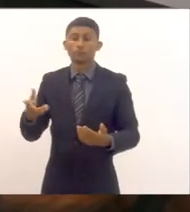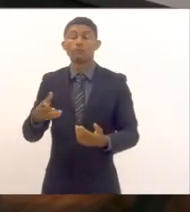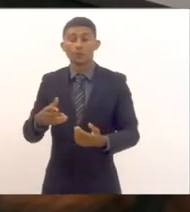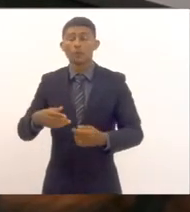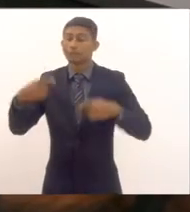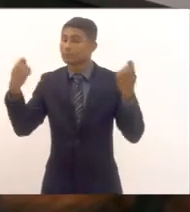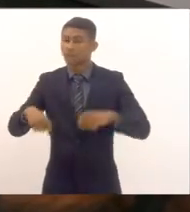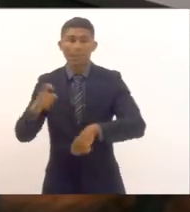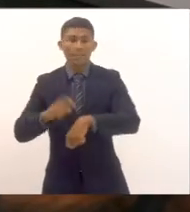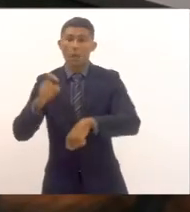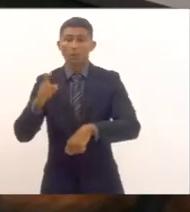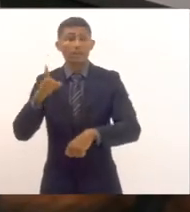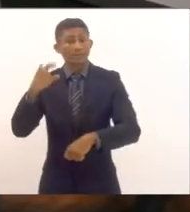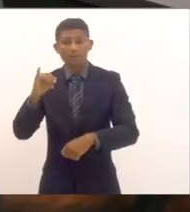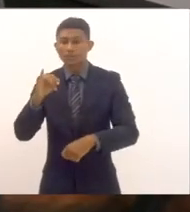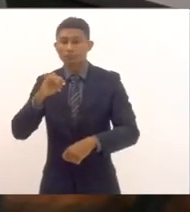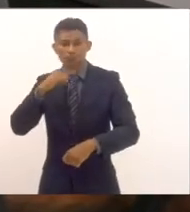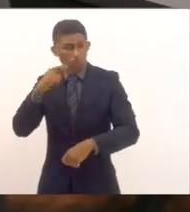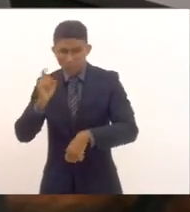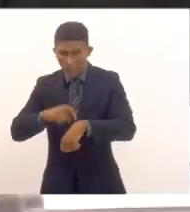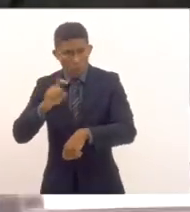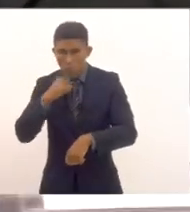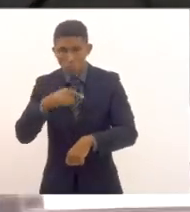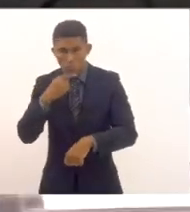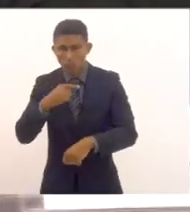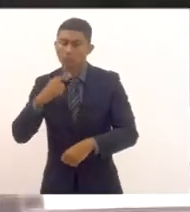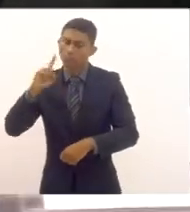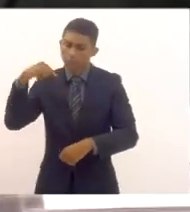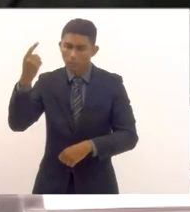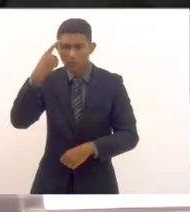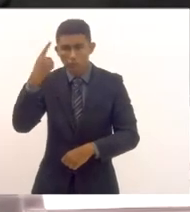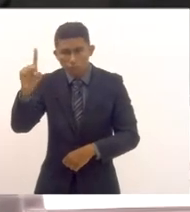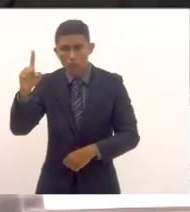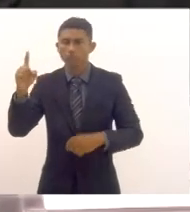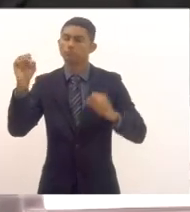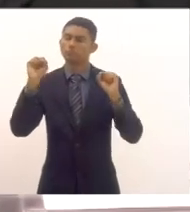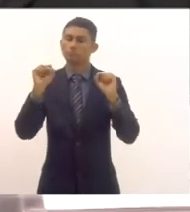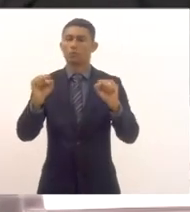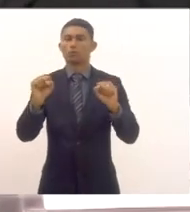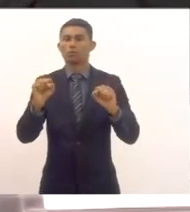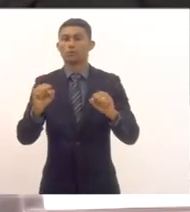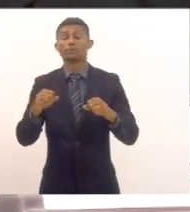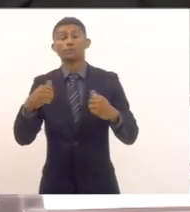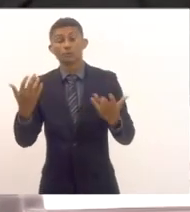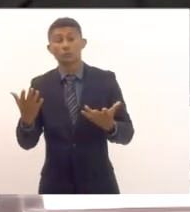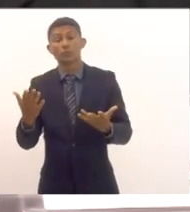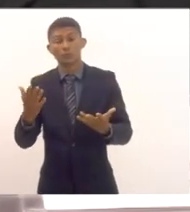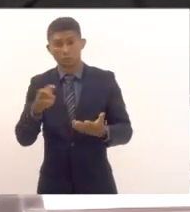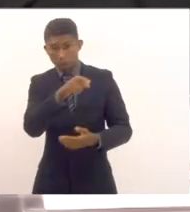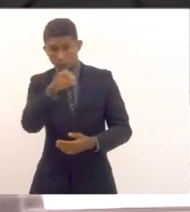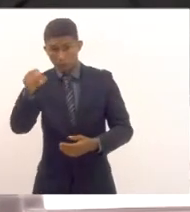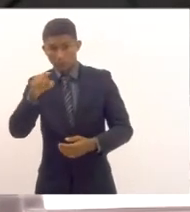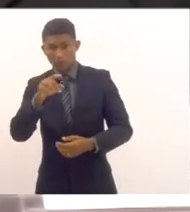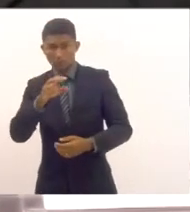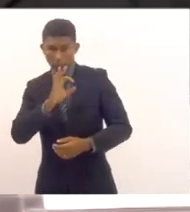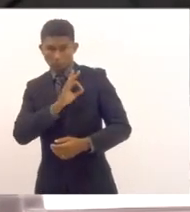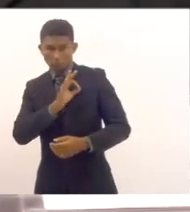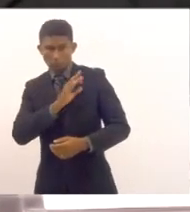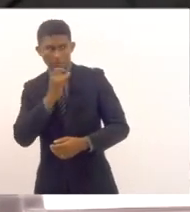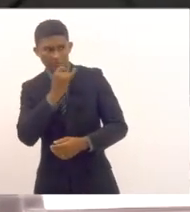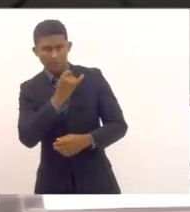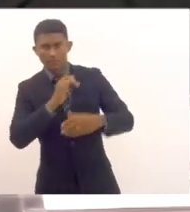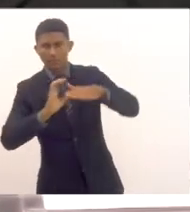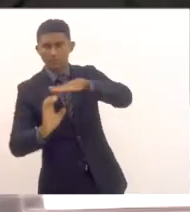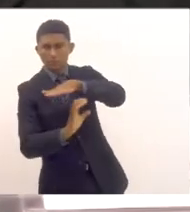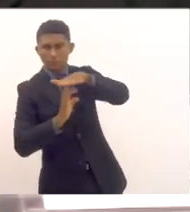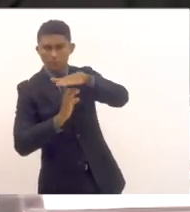pode ser feita logo após às vezes em contato com a SuperVia para encaminhar 19 é um perito fazer dentro da malha